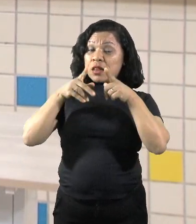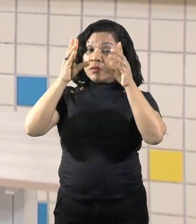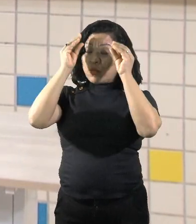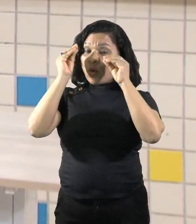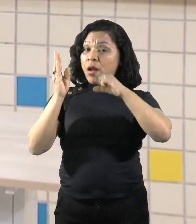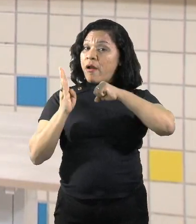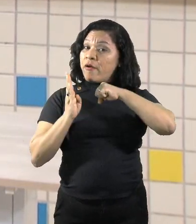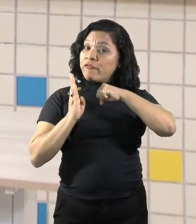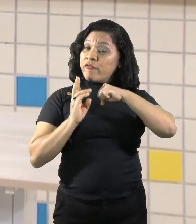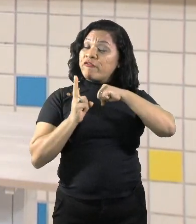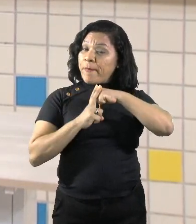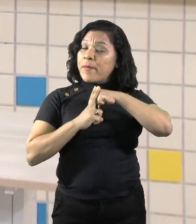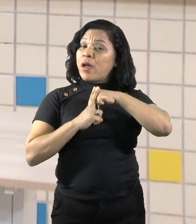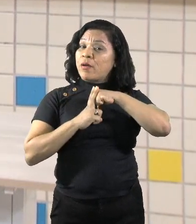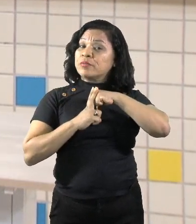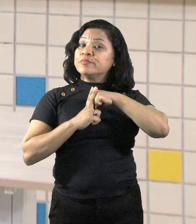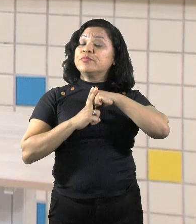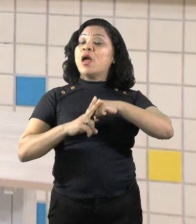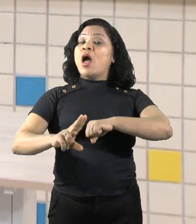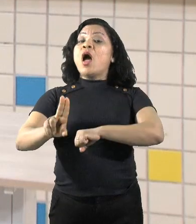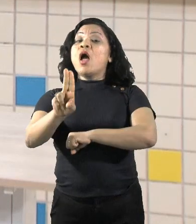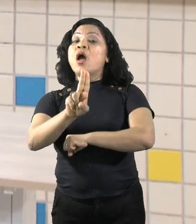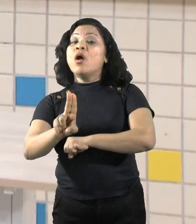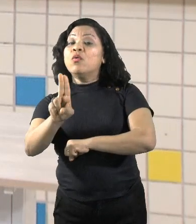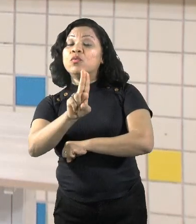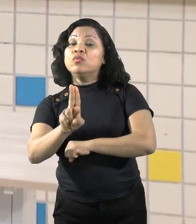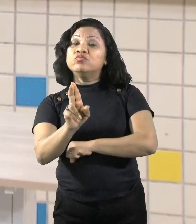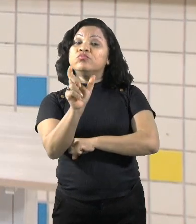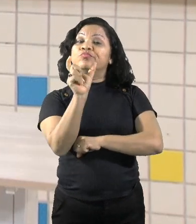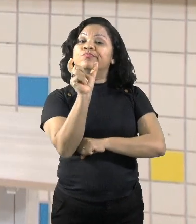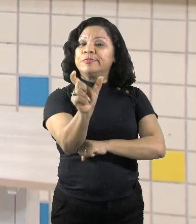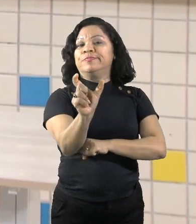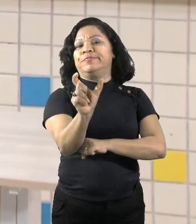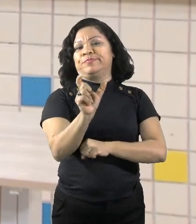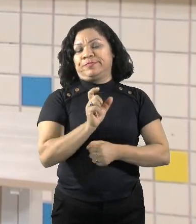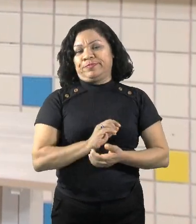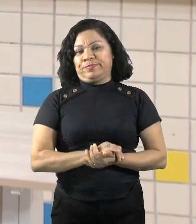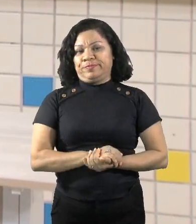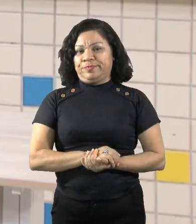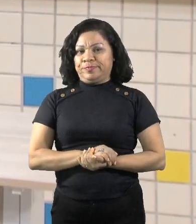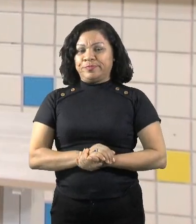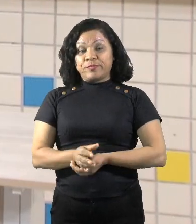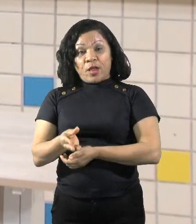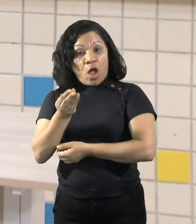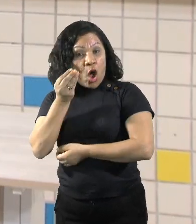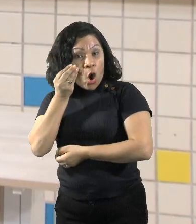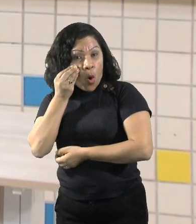linguagem verbal é o uso da palavra como código. Observe aí na